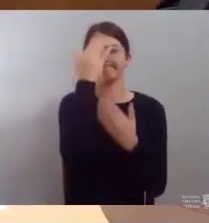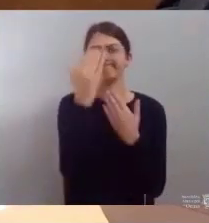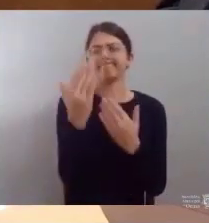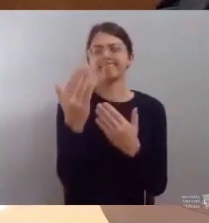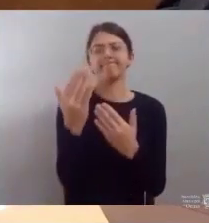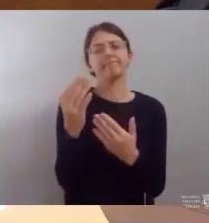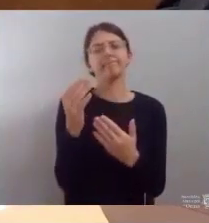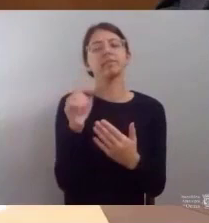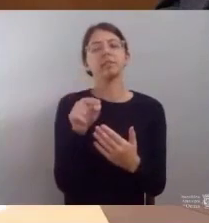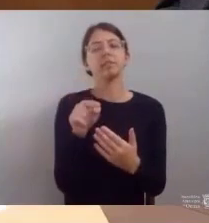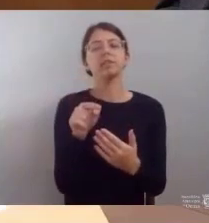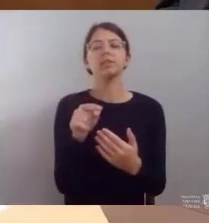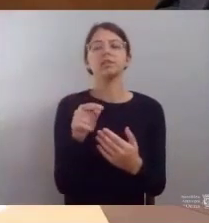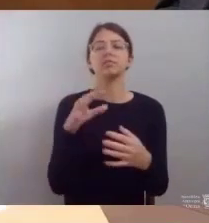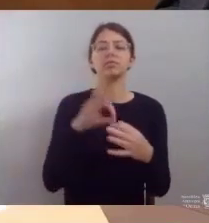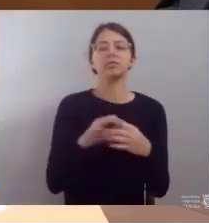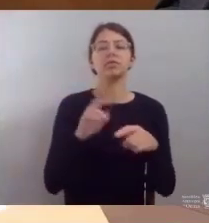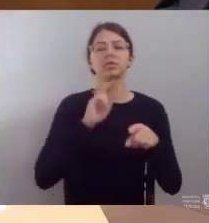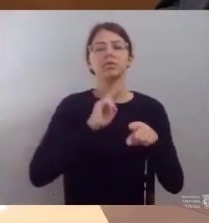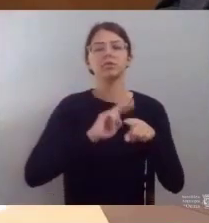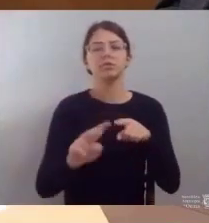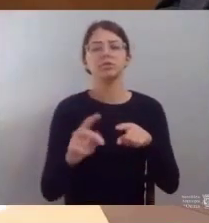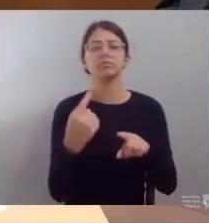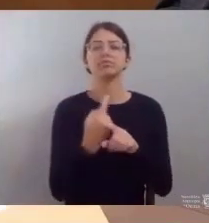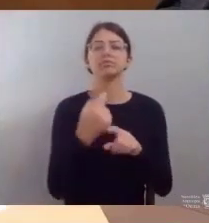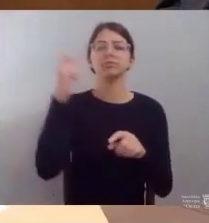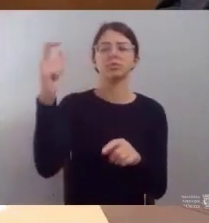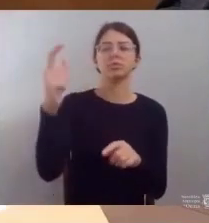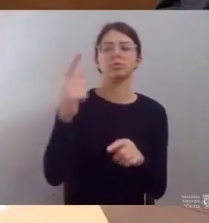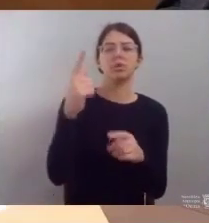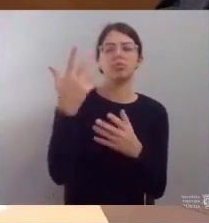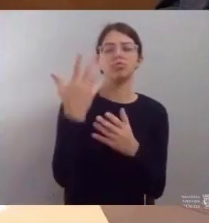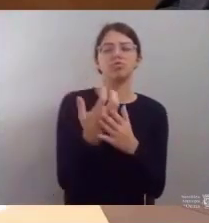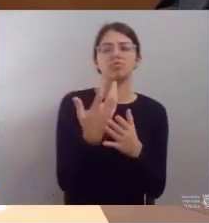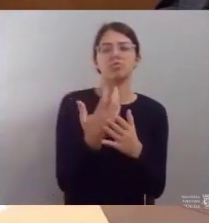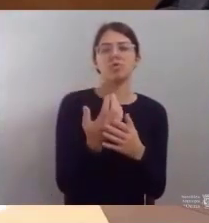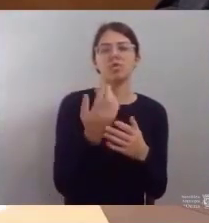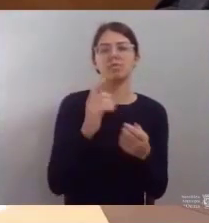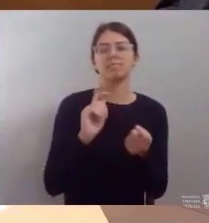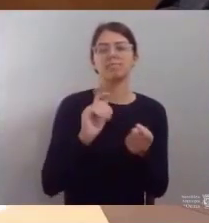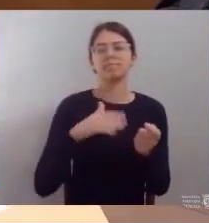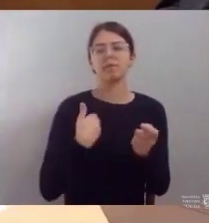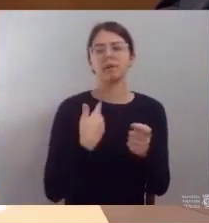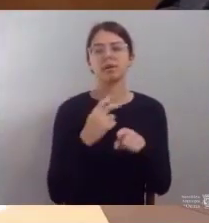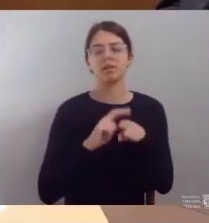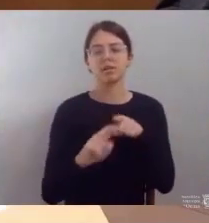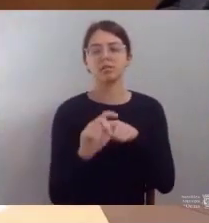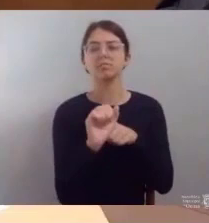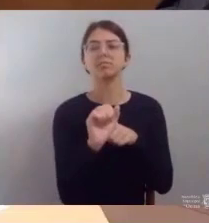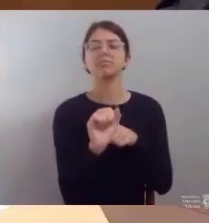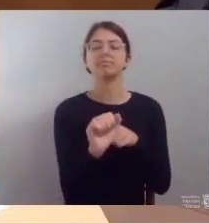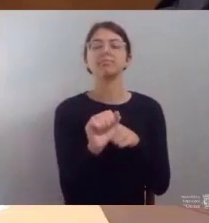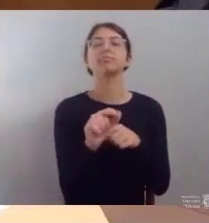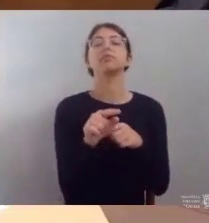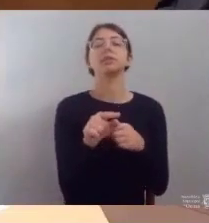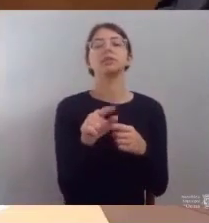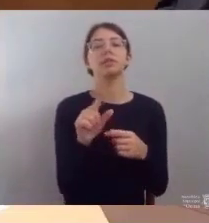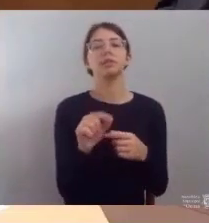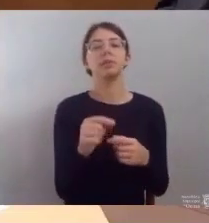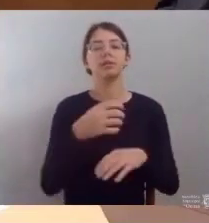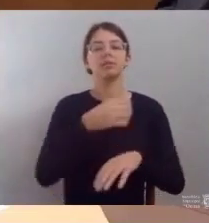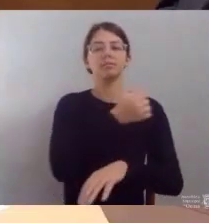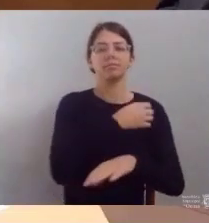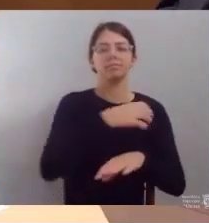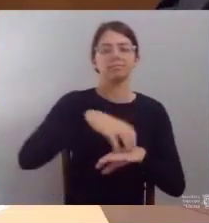produção de energia a partir de fonte solar, eficiência energética e conforto térmico dos edifícios de habitação municipal e